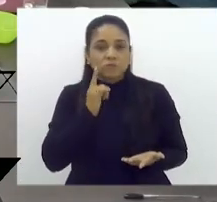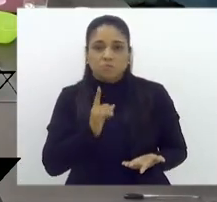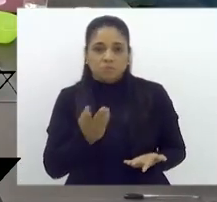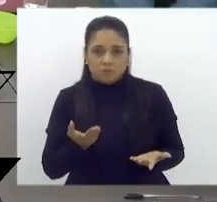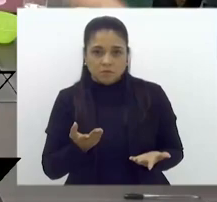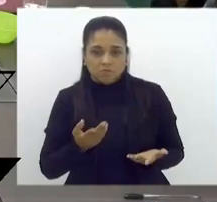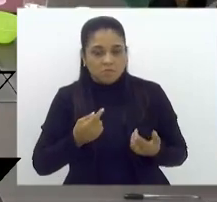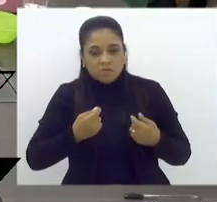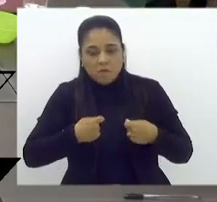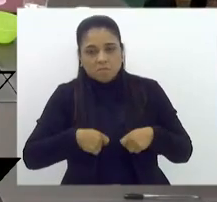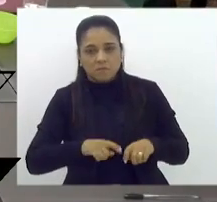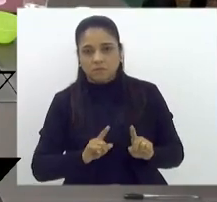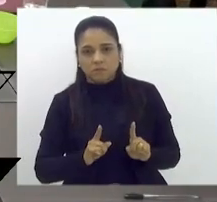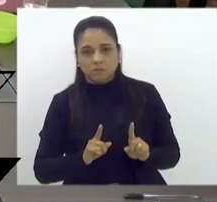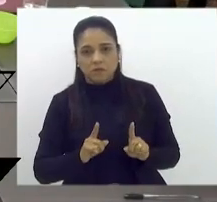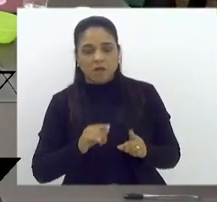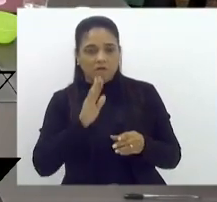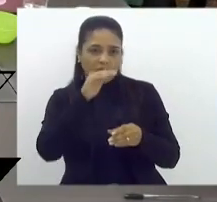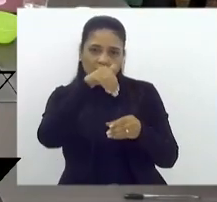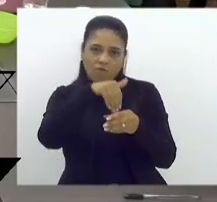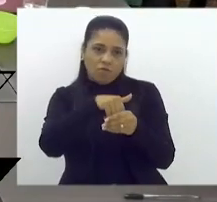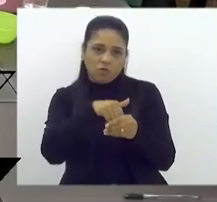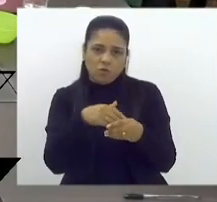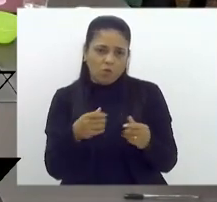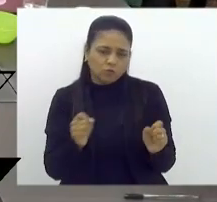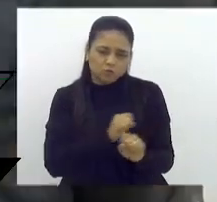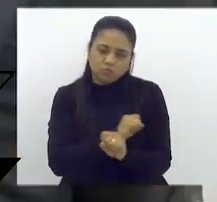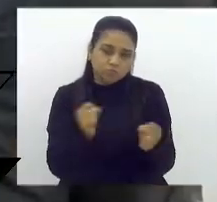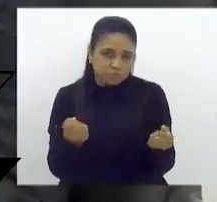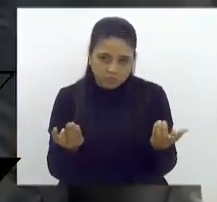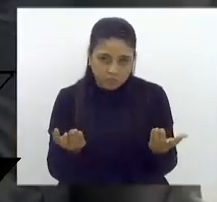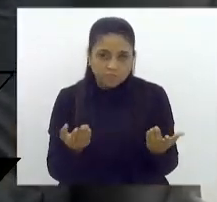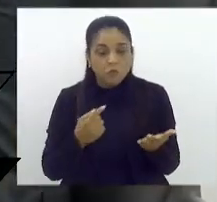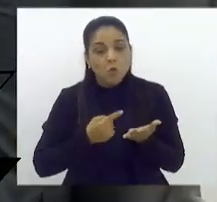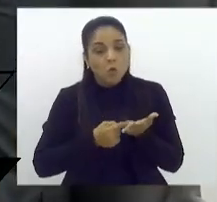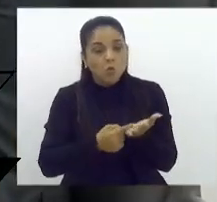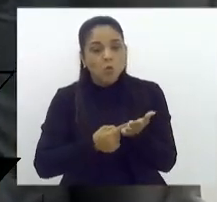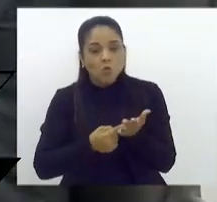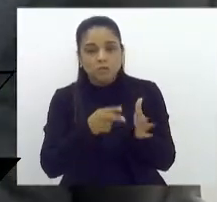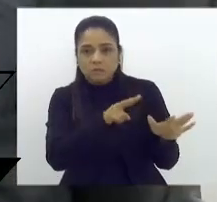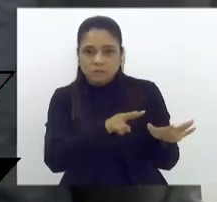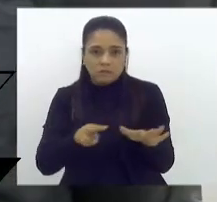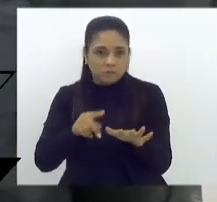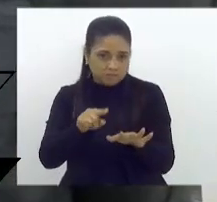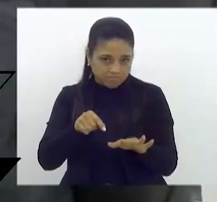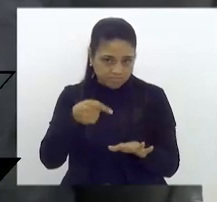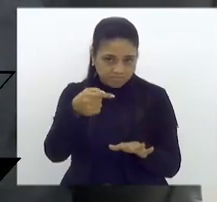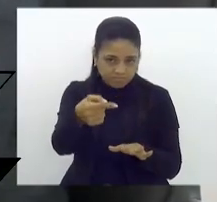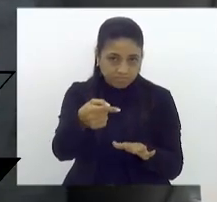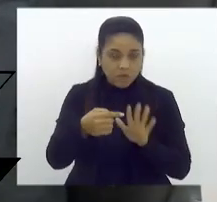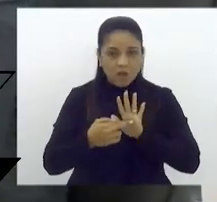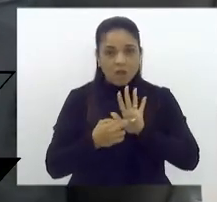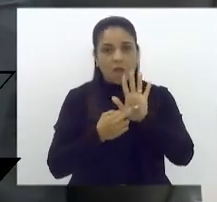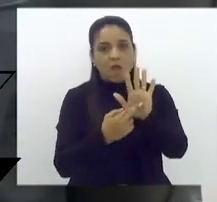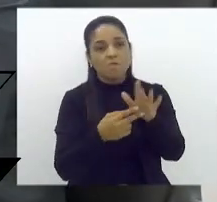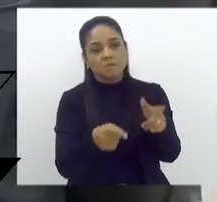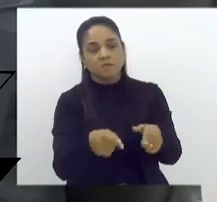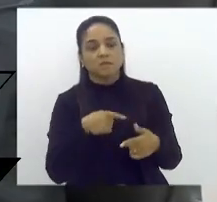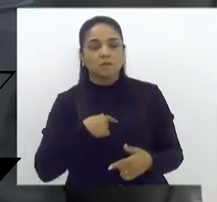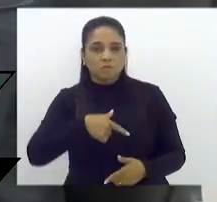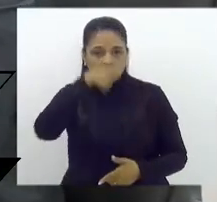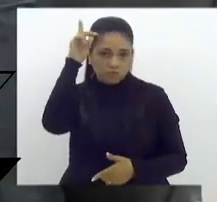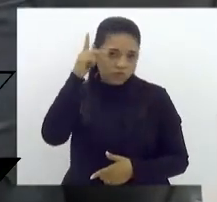ser necessário, porque como a gente não vai conseguir votar hoje... Fica o compromisso, então, fica para a próxima. E a gente já apresenta o deputado Luiz Paulo